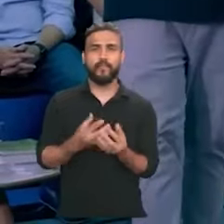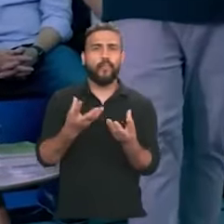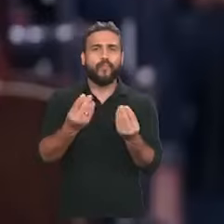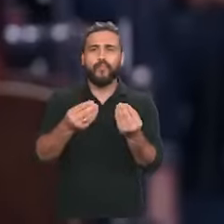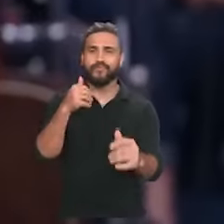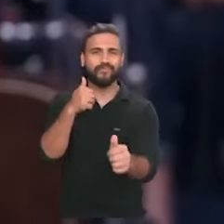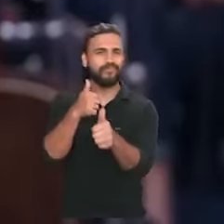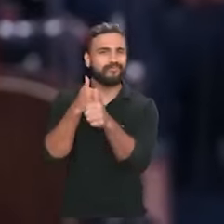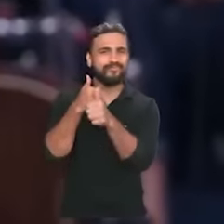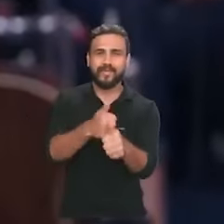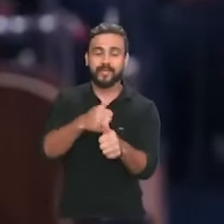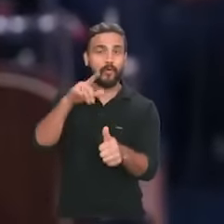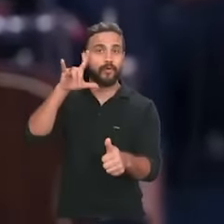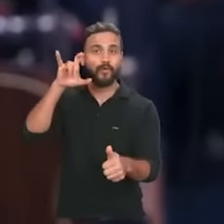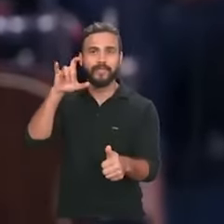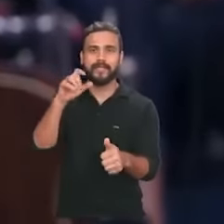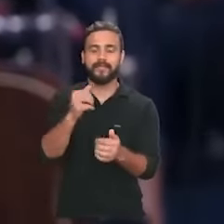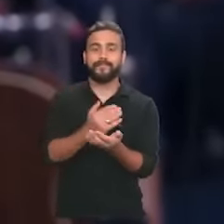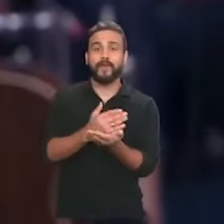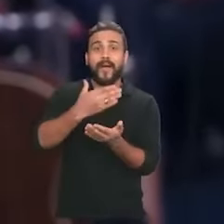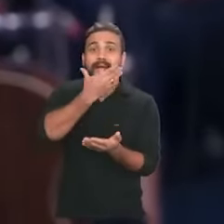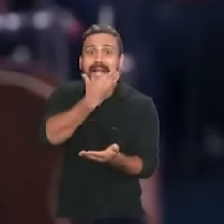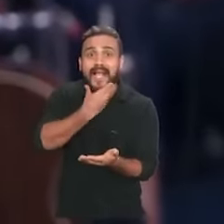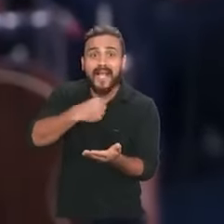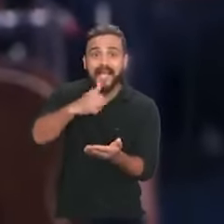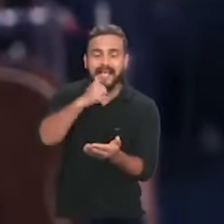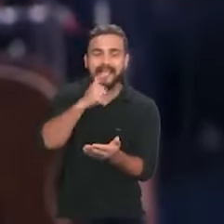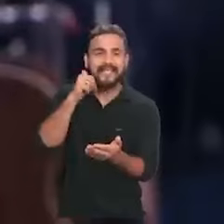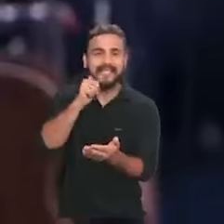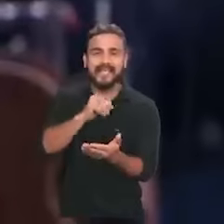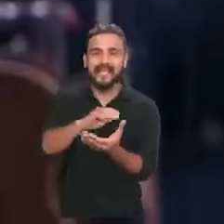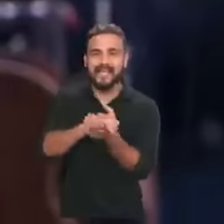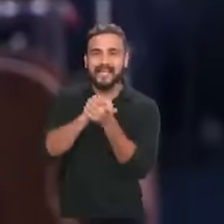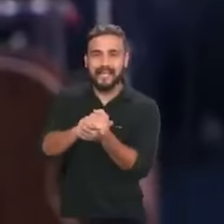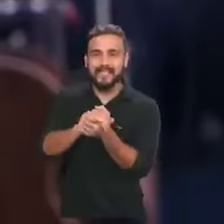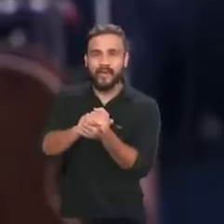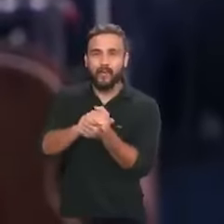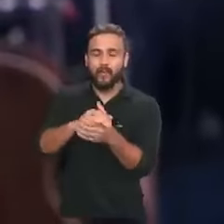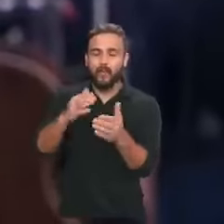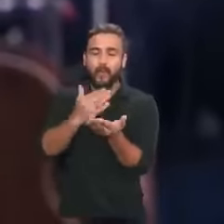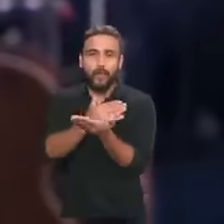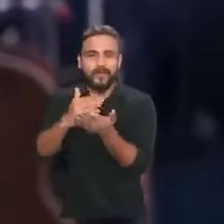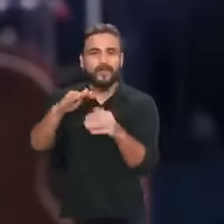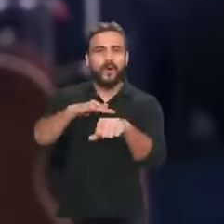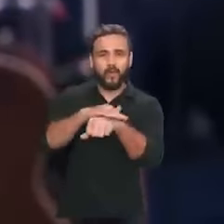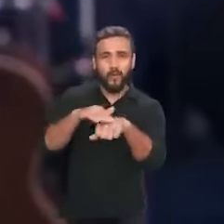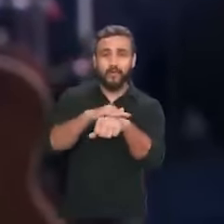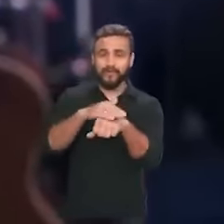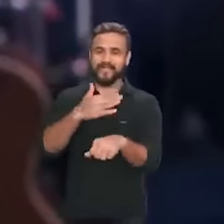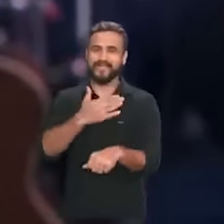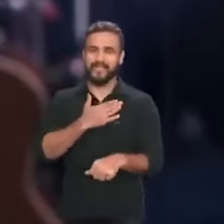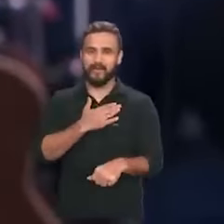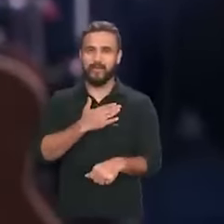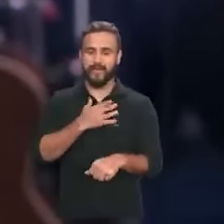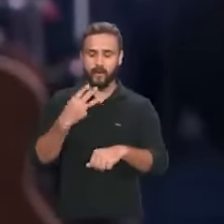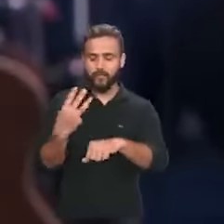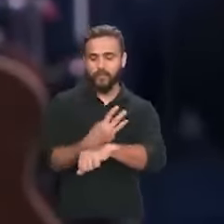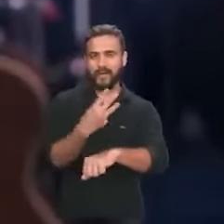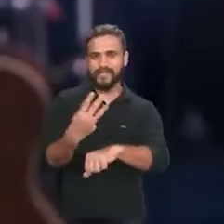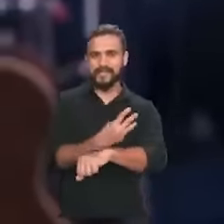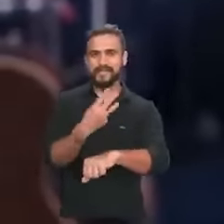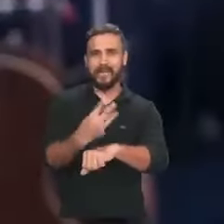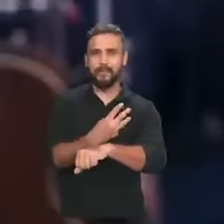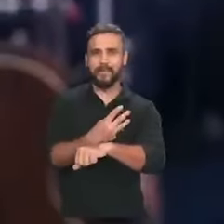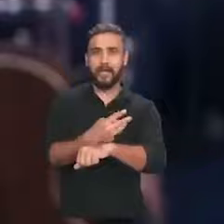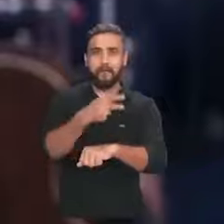aconteceu? Esse casal, eles começaram a conversar comigo. E engraçado, se pegar meu WhatsApp, eles falam em francês,